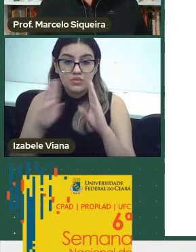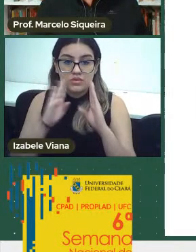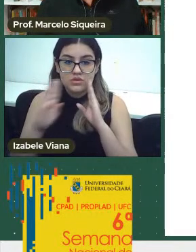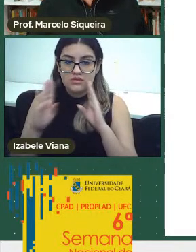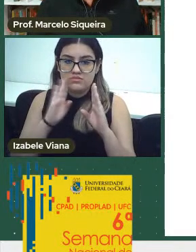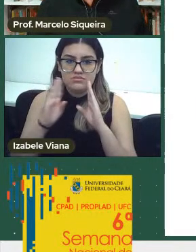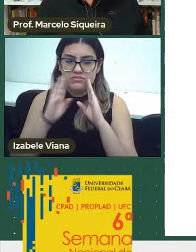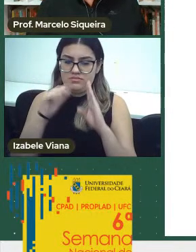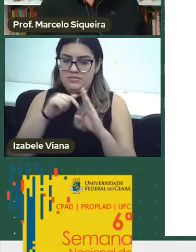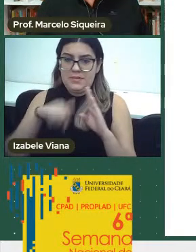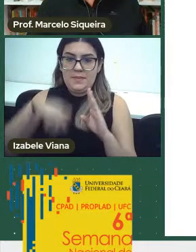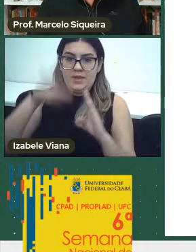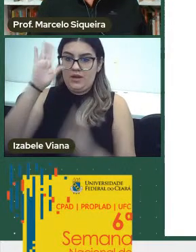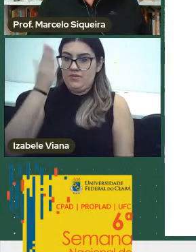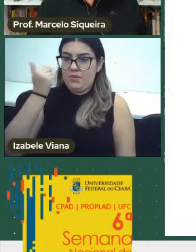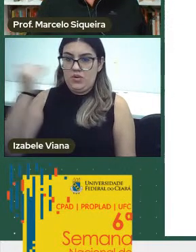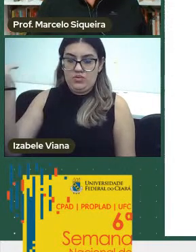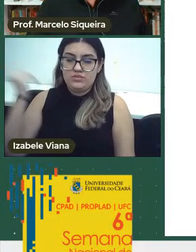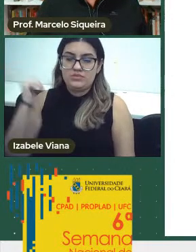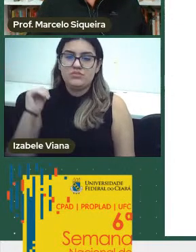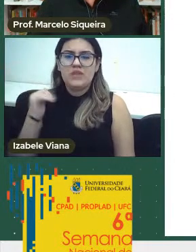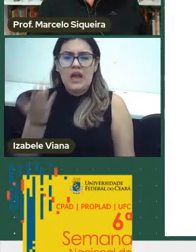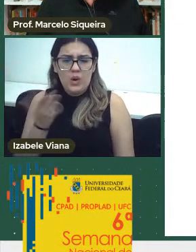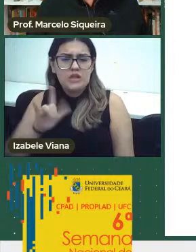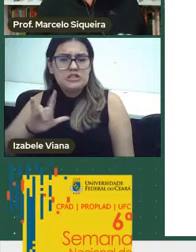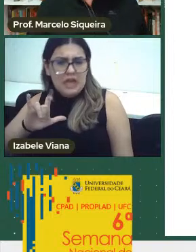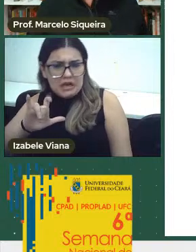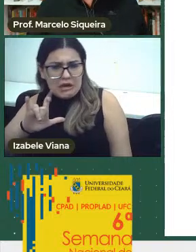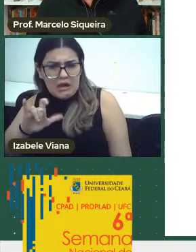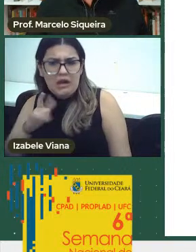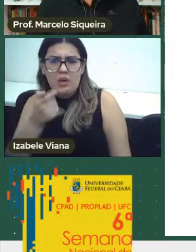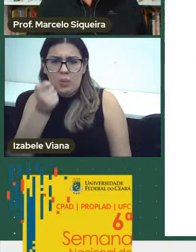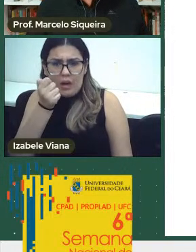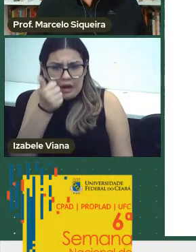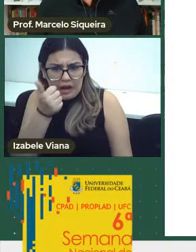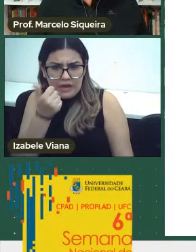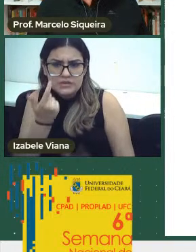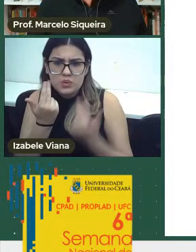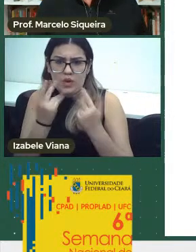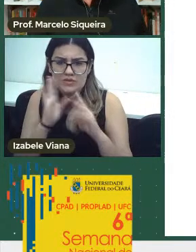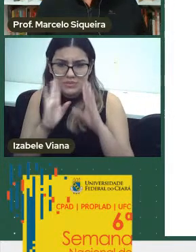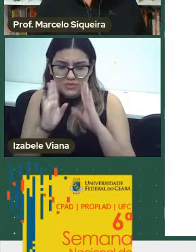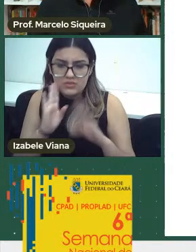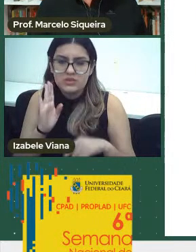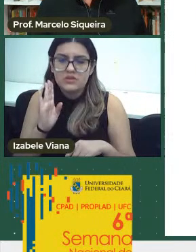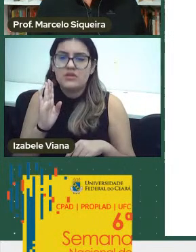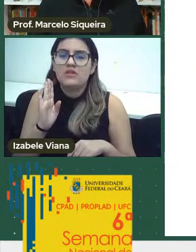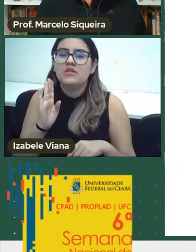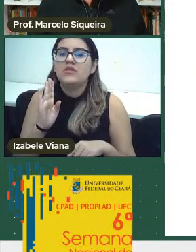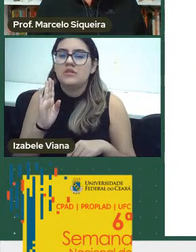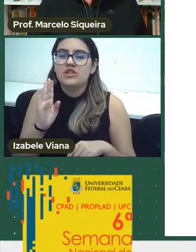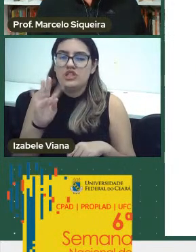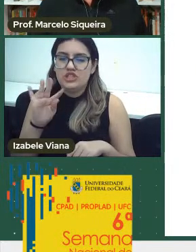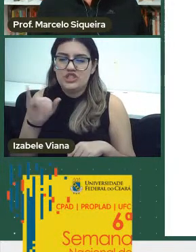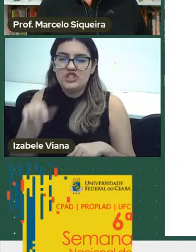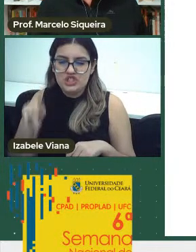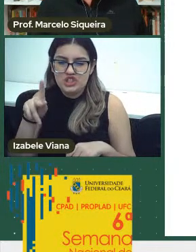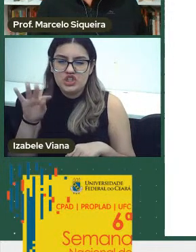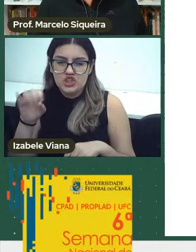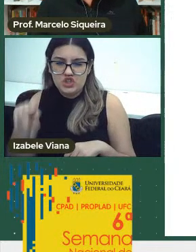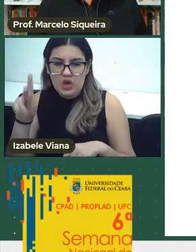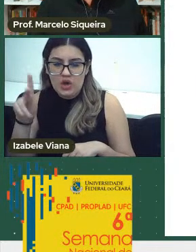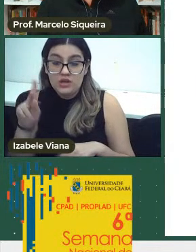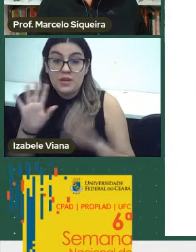social, o Instagram está chegando perto, o TikTok está quase passando, mas o Facebook ainda é a maior rede social em número de usuários e o número de